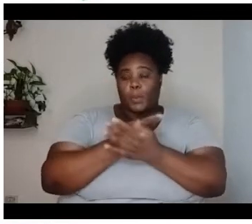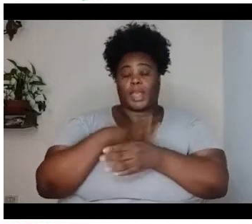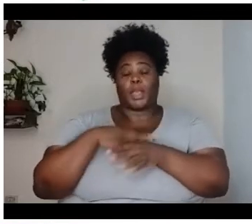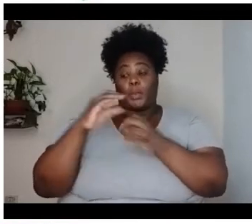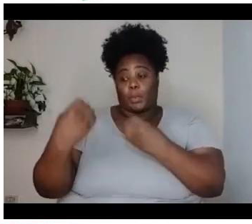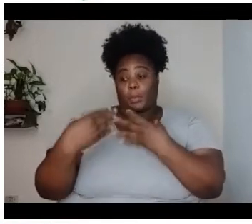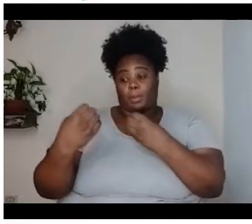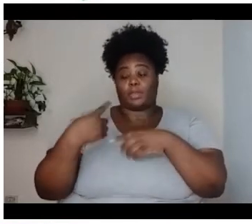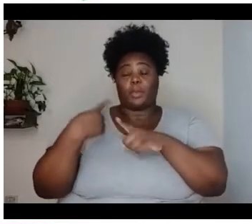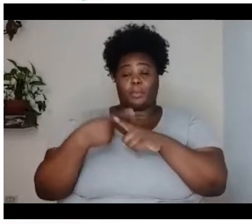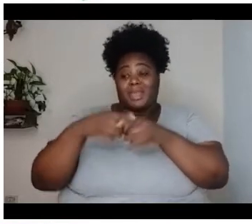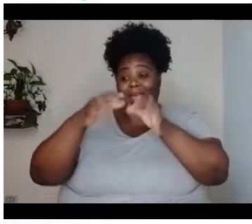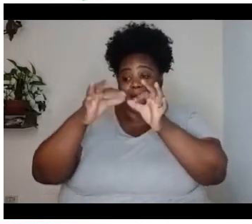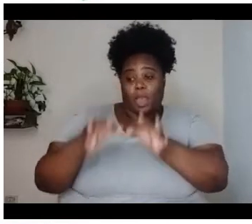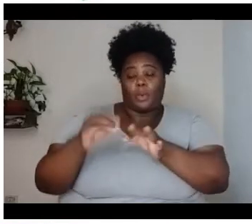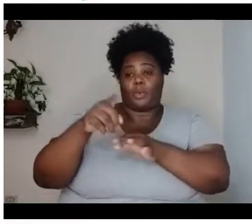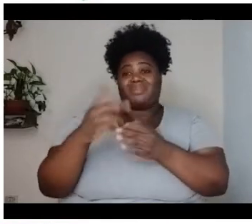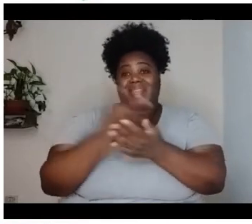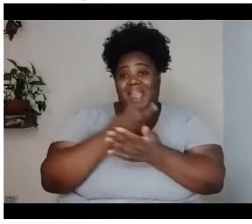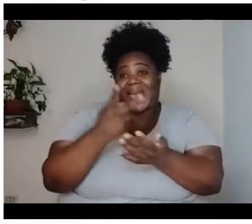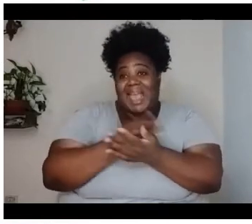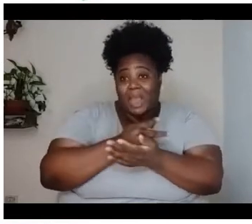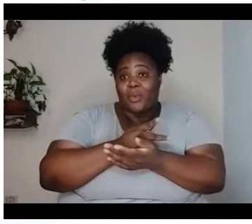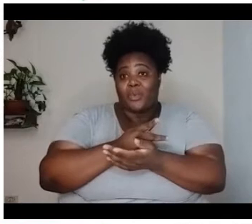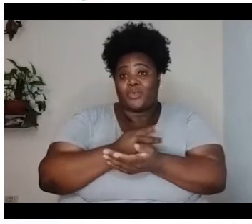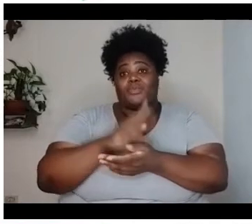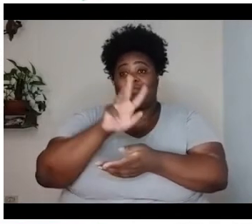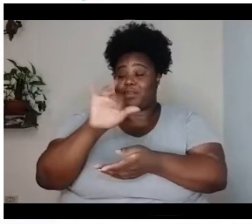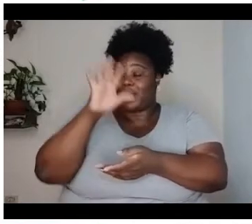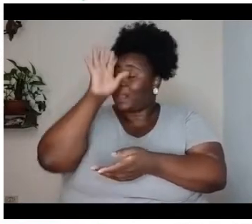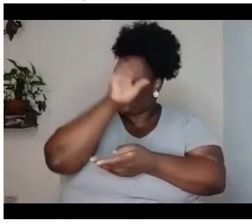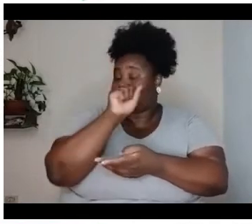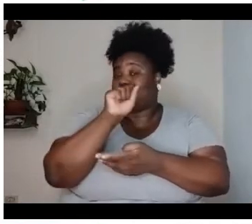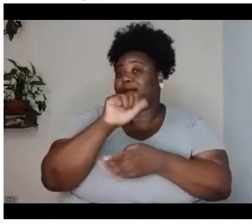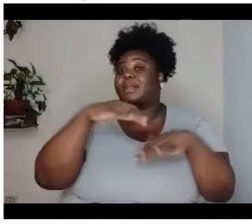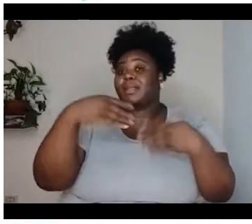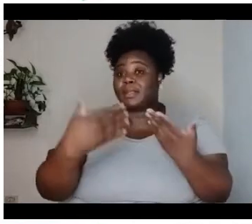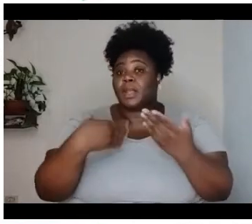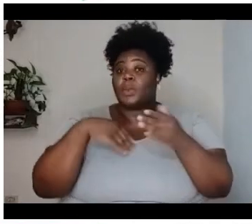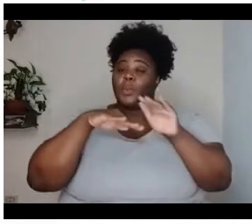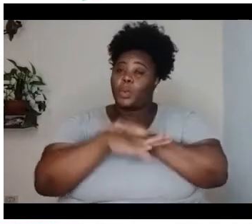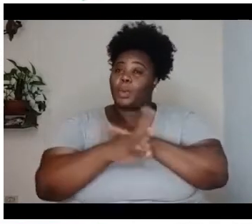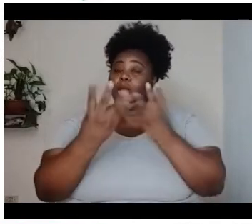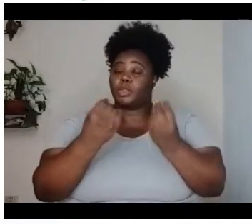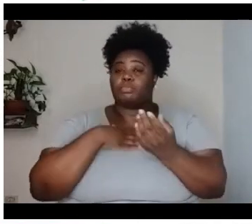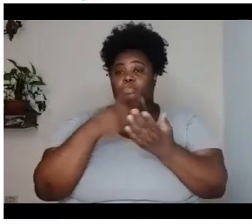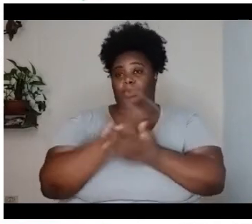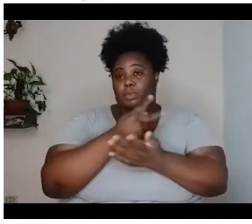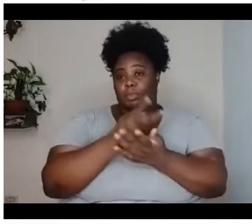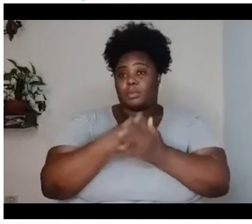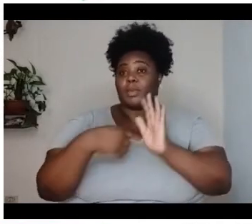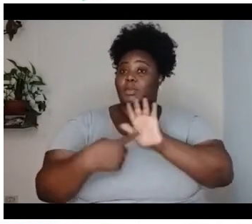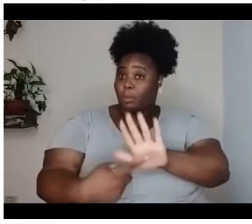você errou ali, você não vai mais errar, aquilo foi um aprendizado. Então eu guardo muito meus erros assim, e eu mostro os